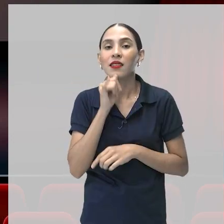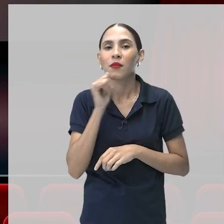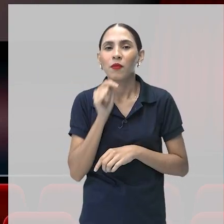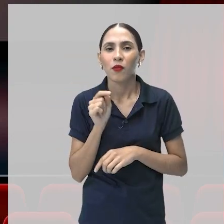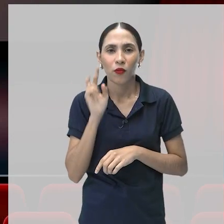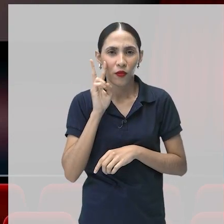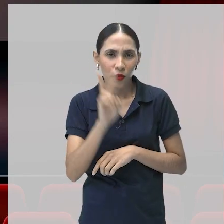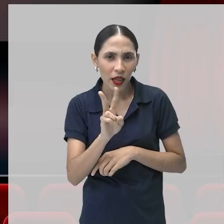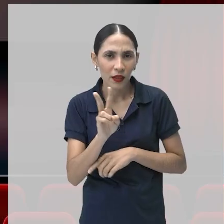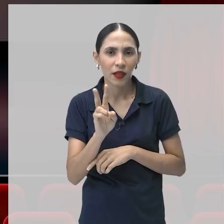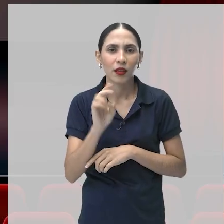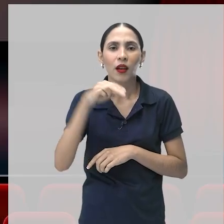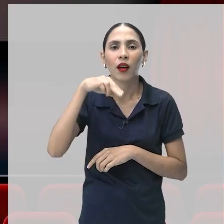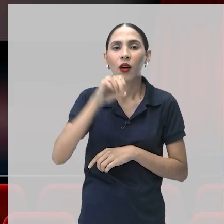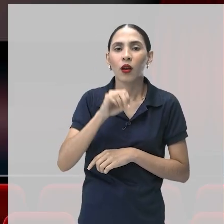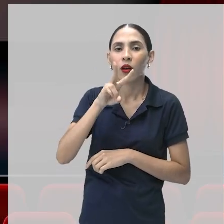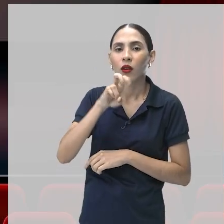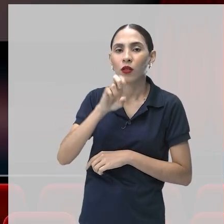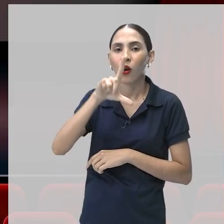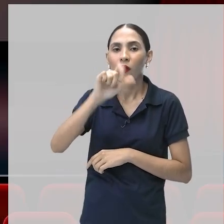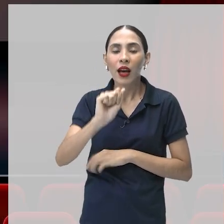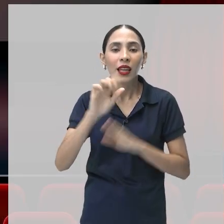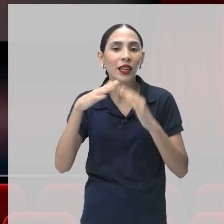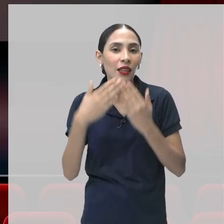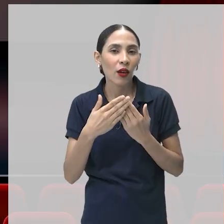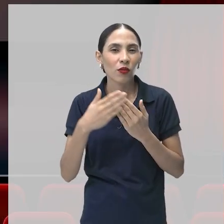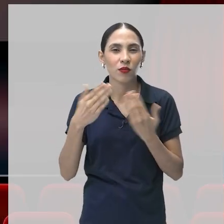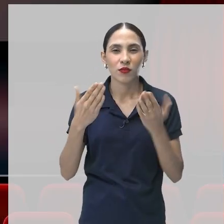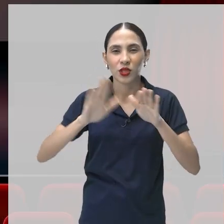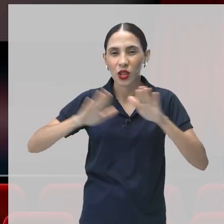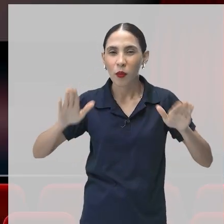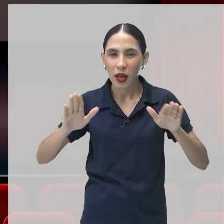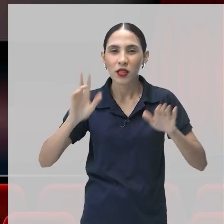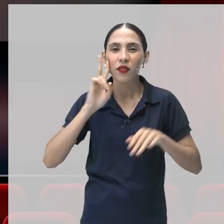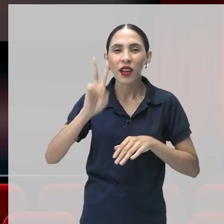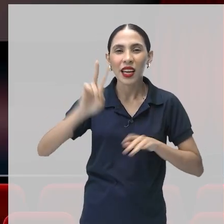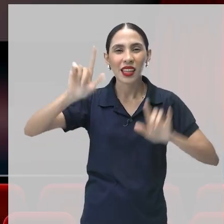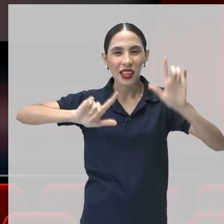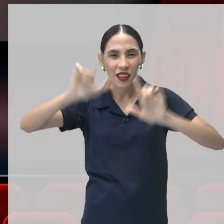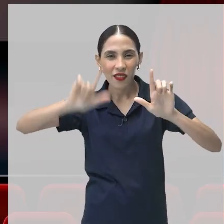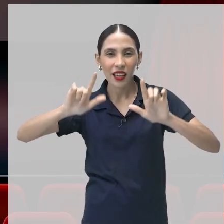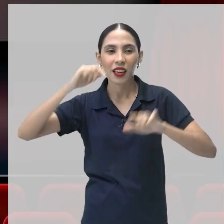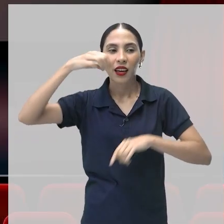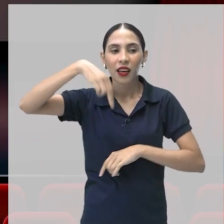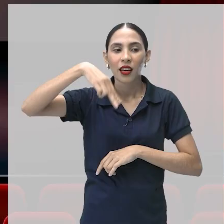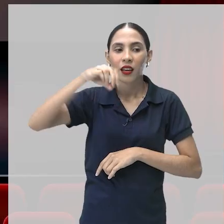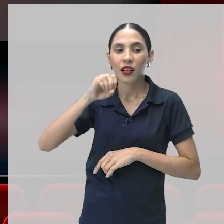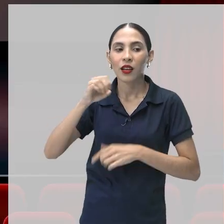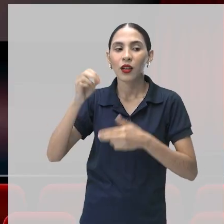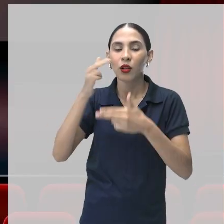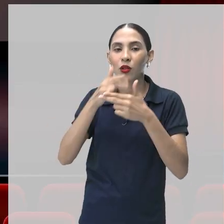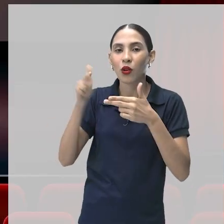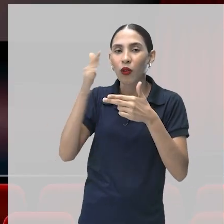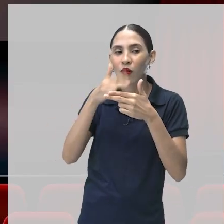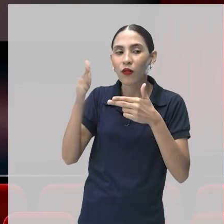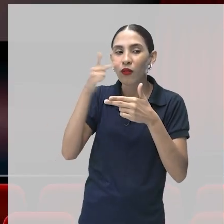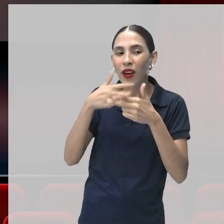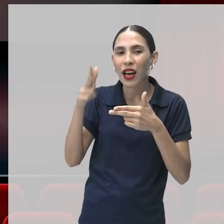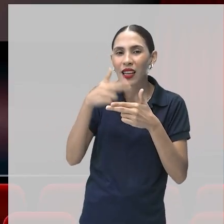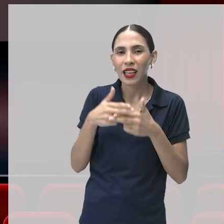gosta de assistir novela? Então, geralmente, as novelas são dramas, né? Que no início da